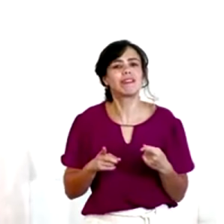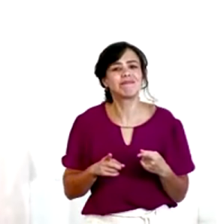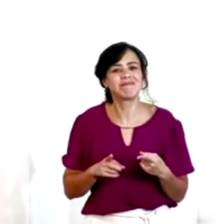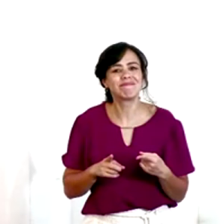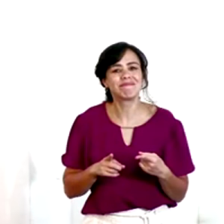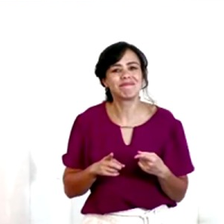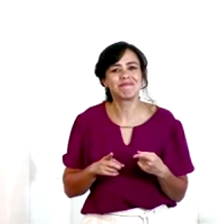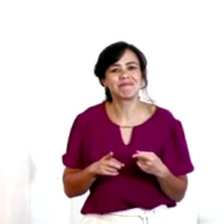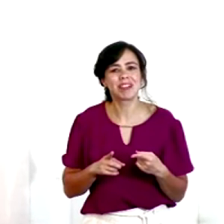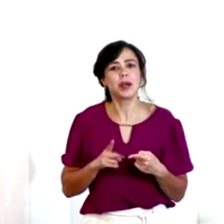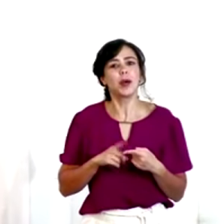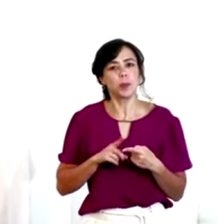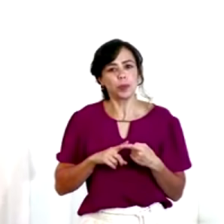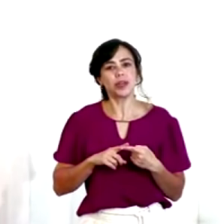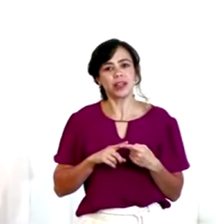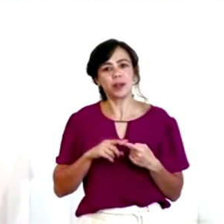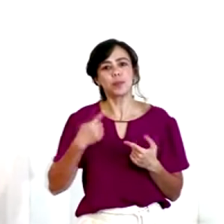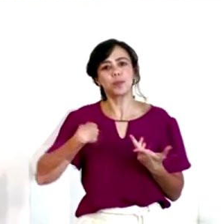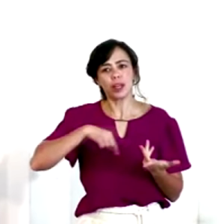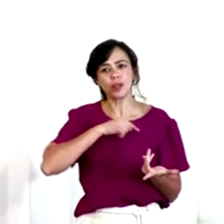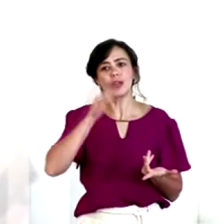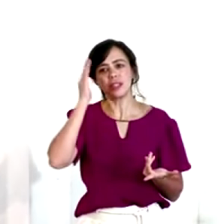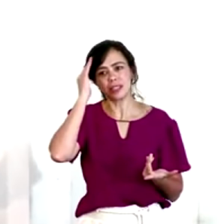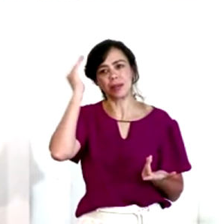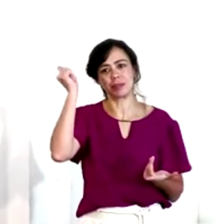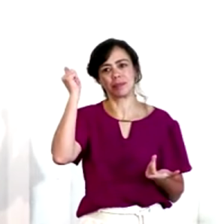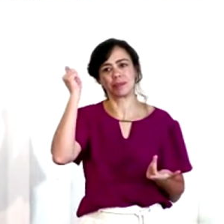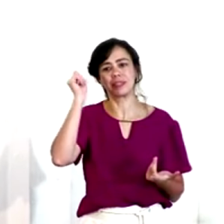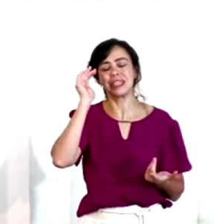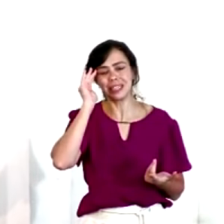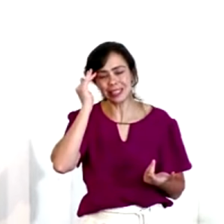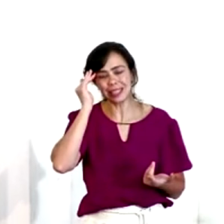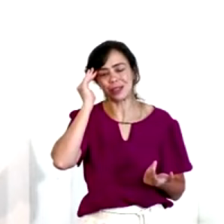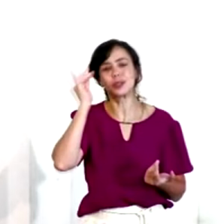cremos que este salmo se realiza plenamente